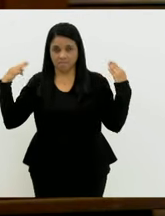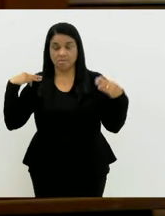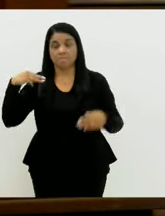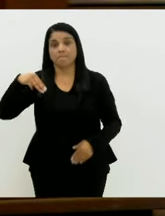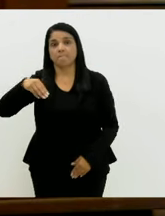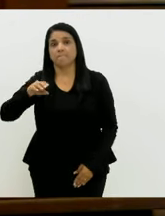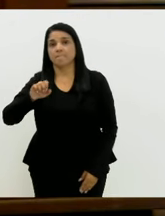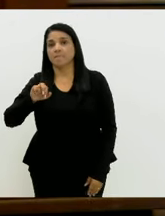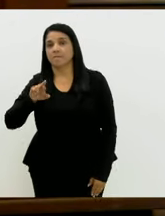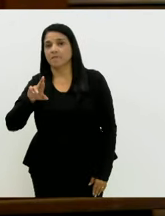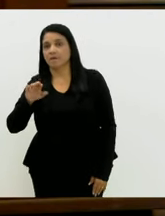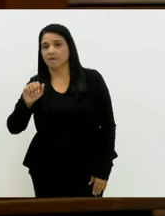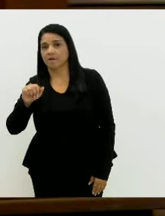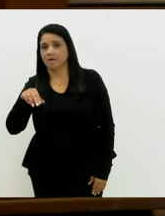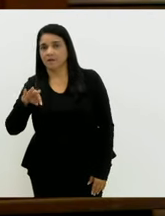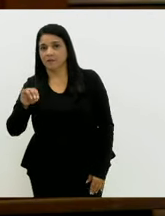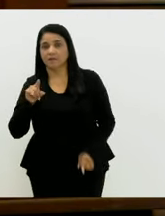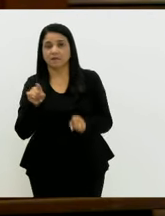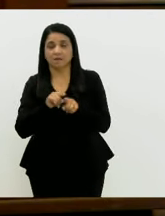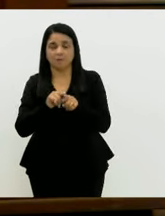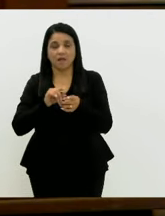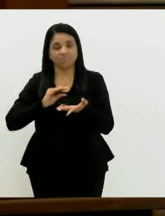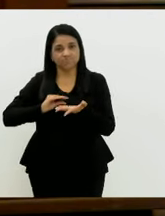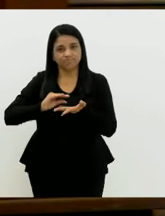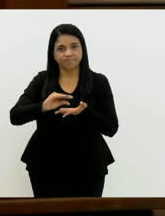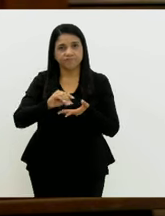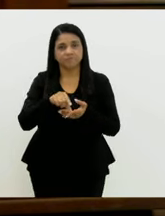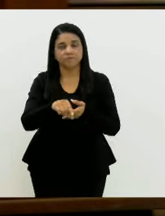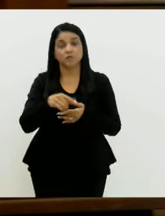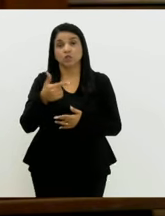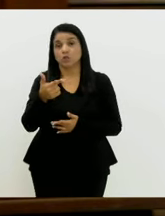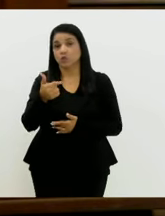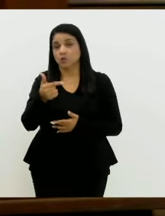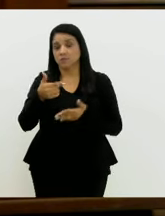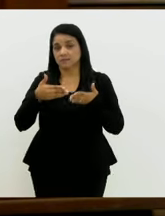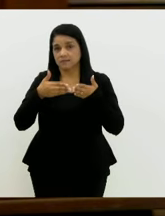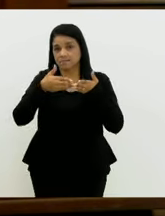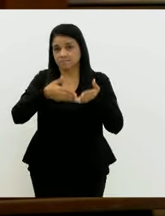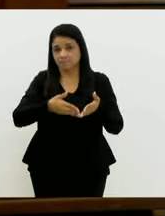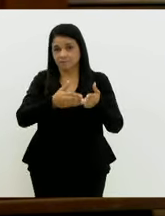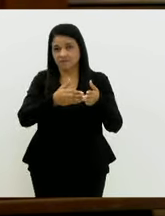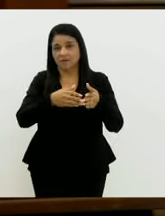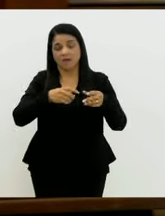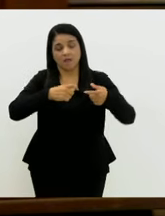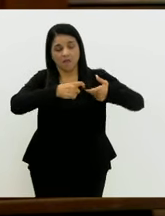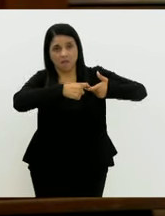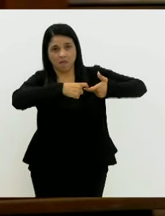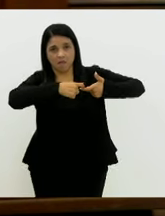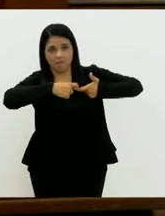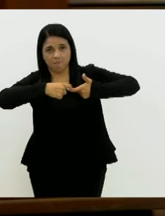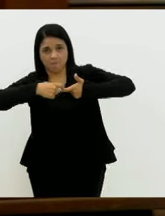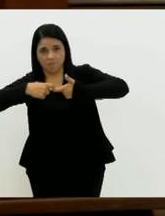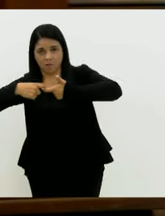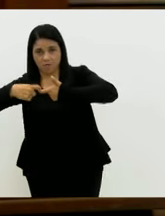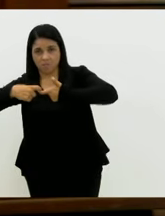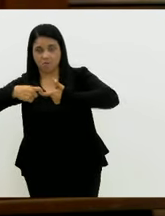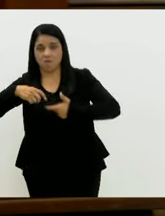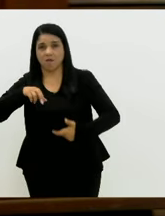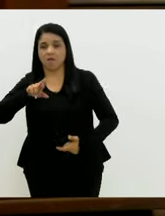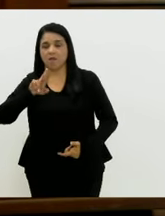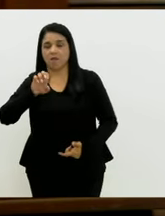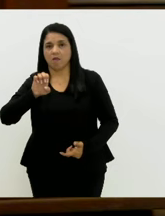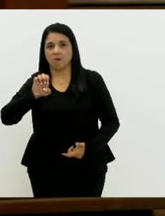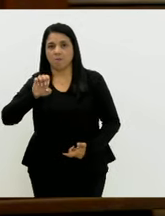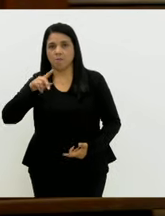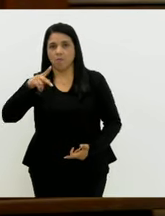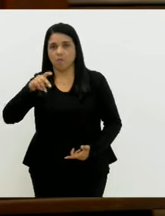na construção de 12 embarcações, sendo 2 rebocadores de 800 HP,